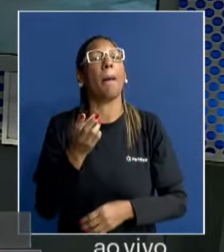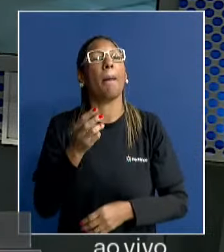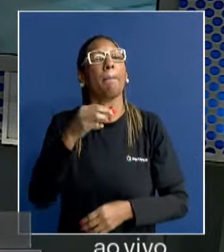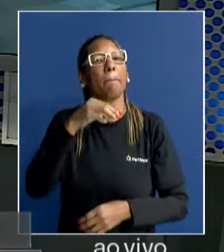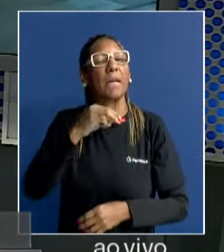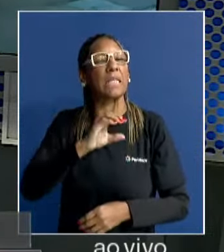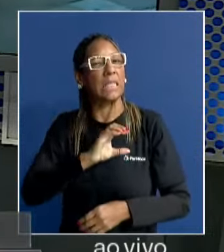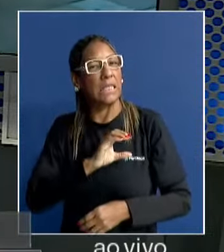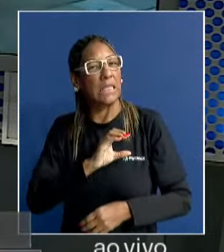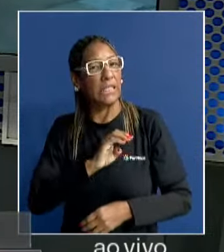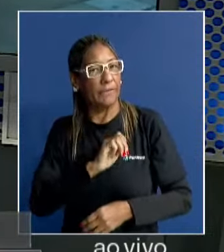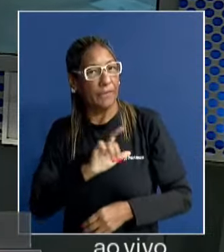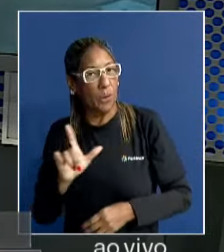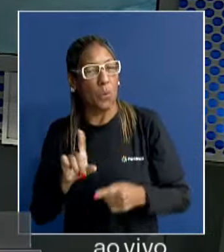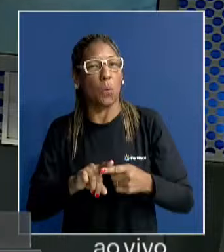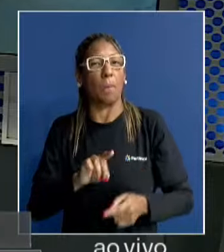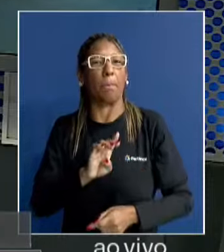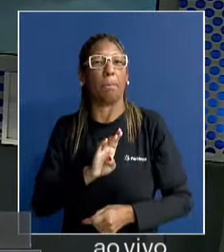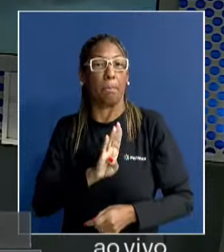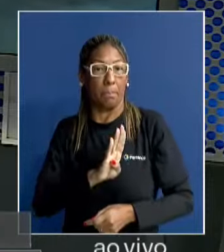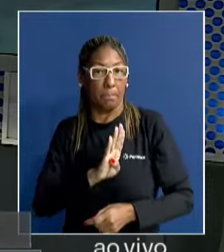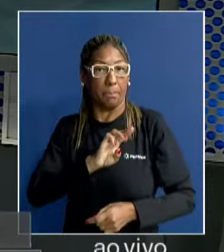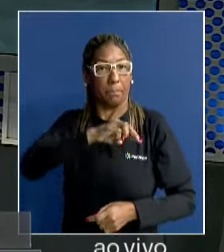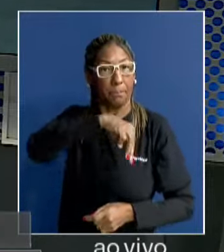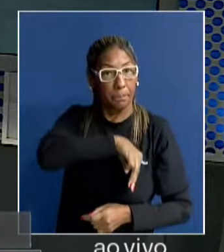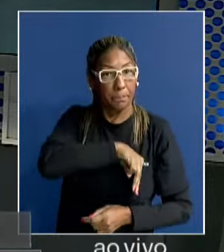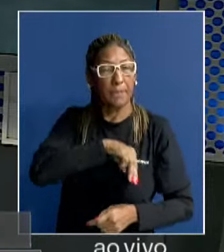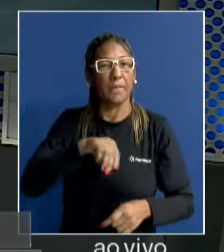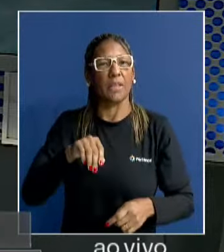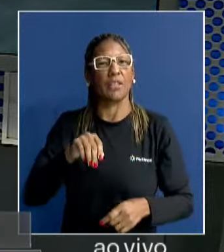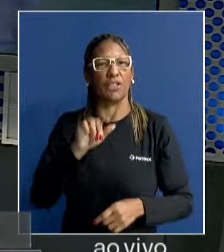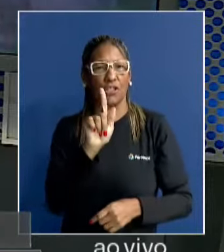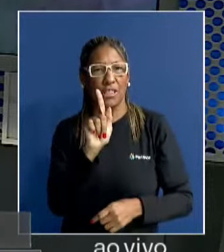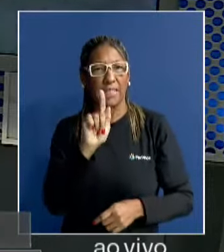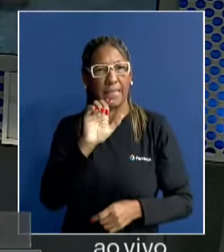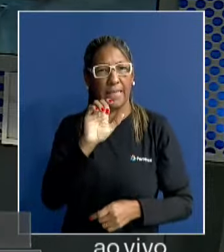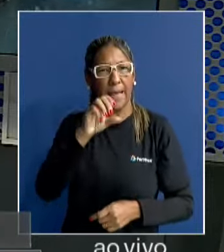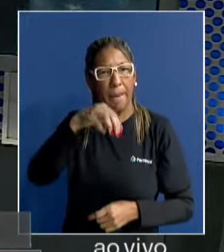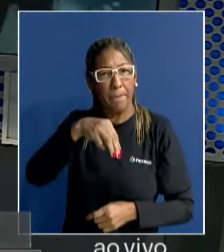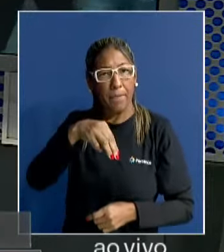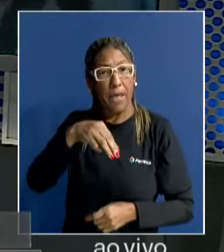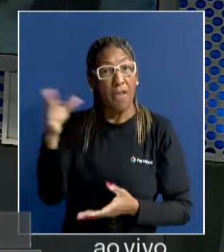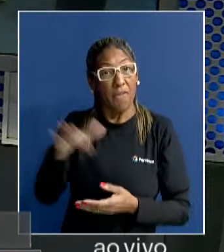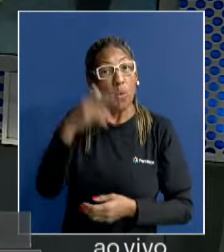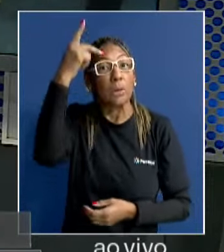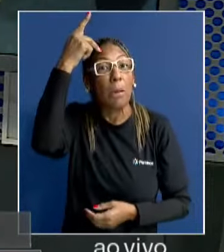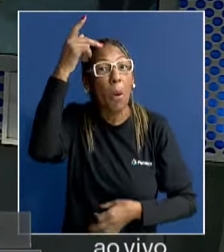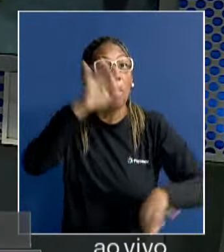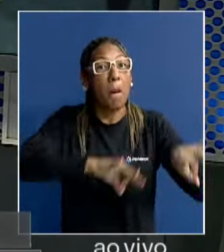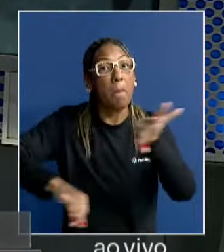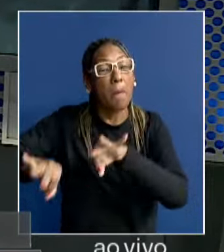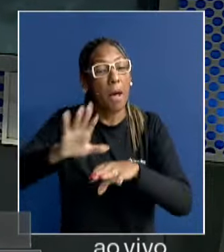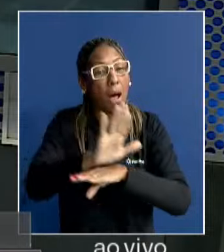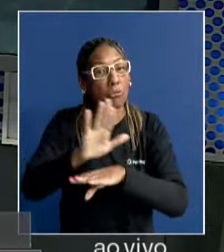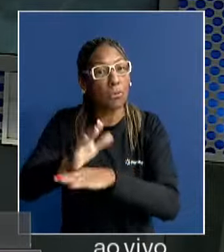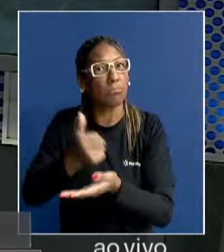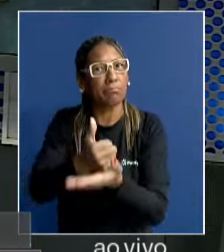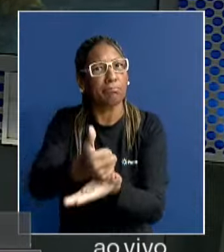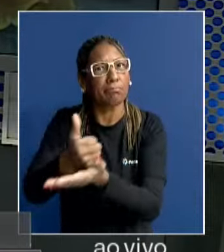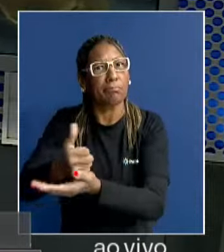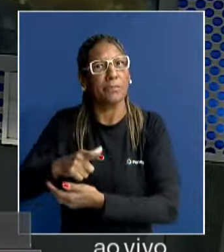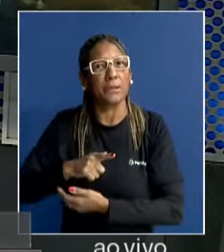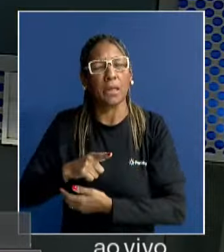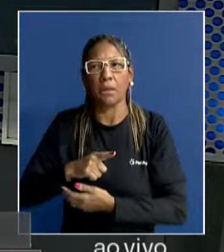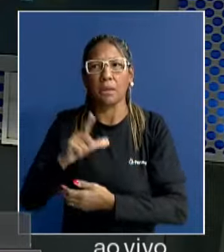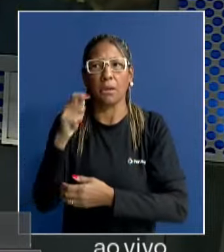polícias civis, guardas municipais, a GCM, lá de São Paulo, da capital paulista, a Guarda Civil Metropolitana ainda está em